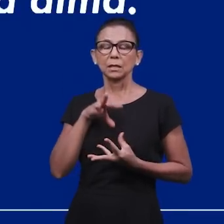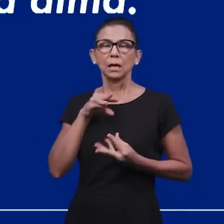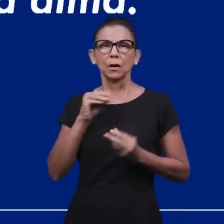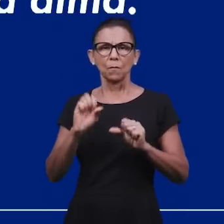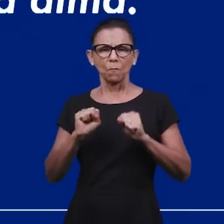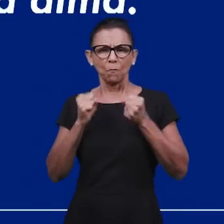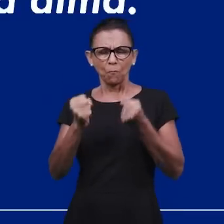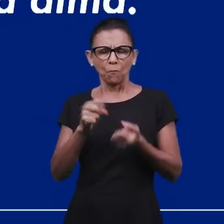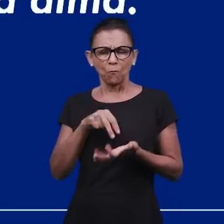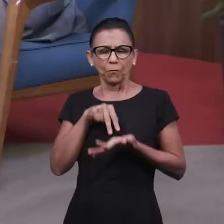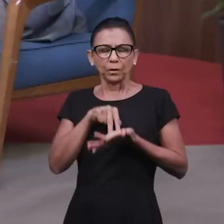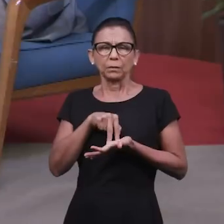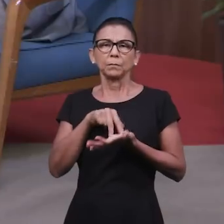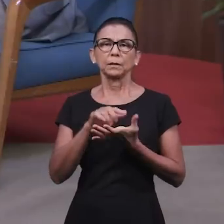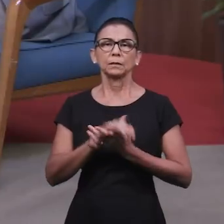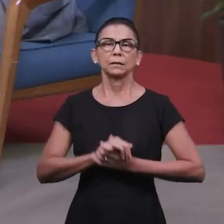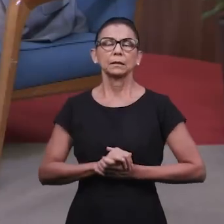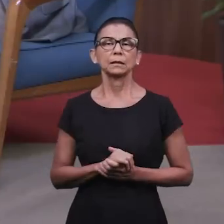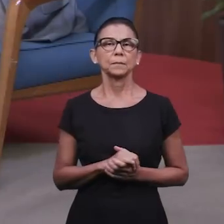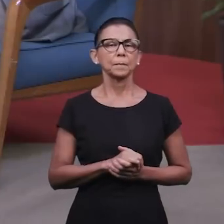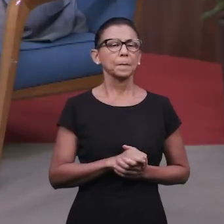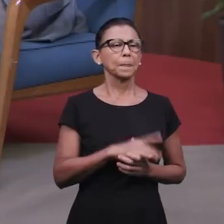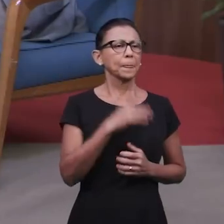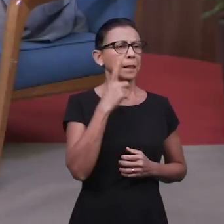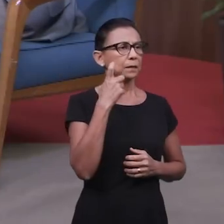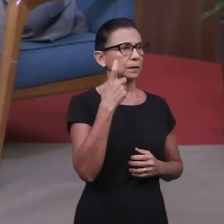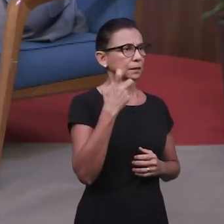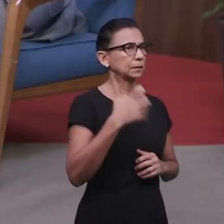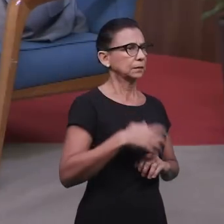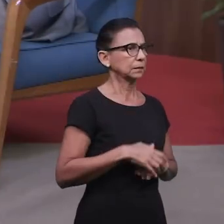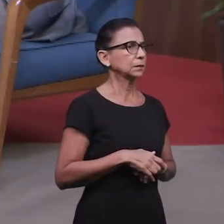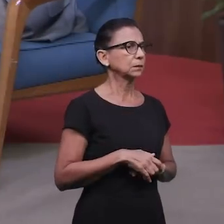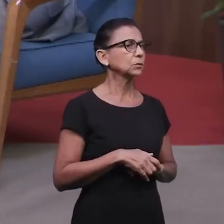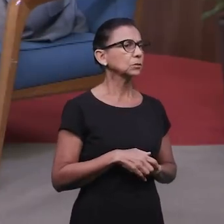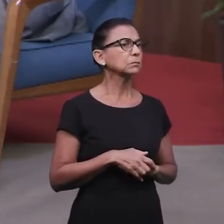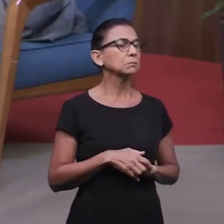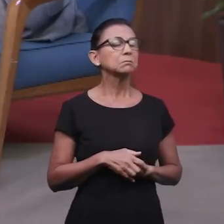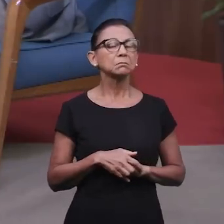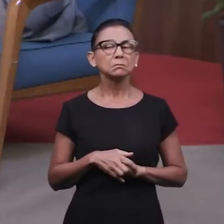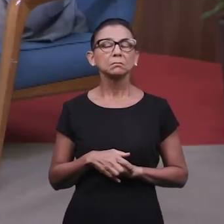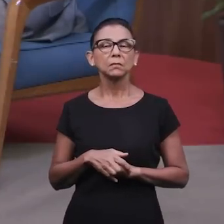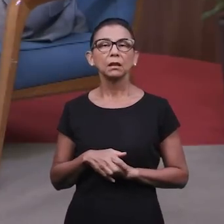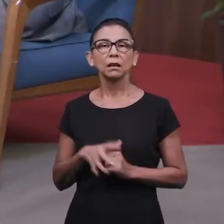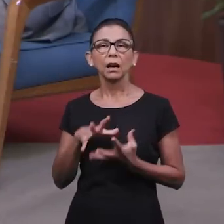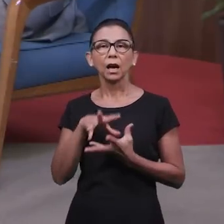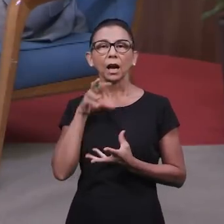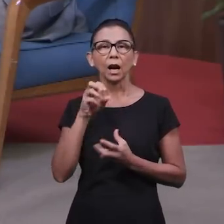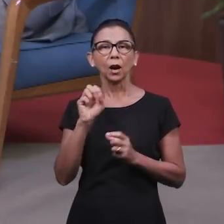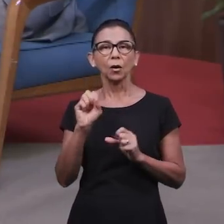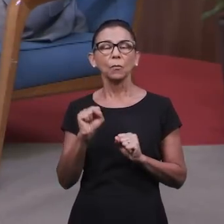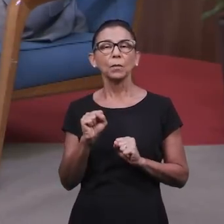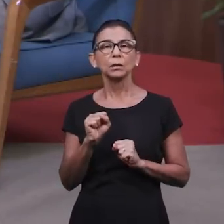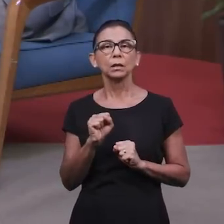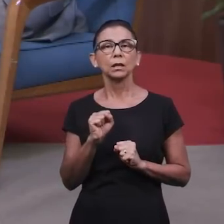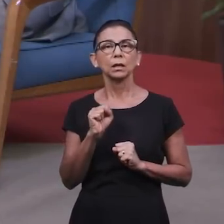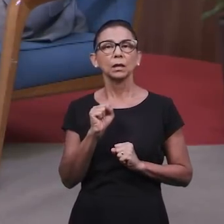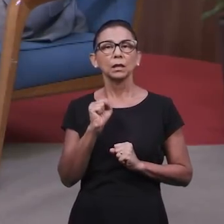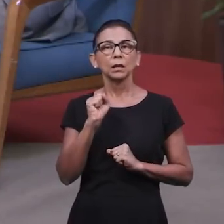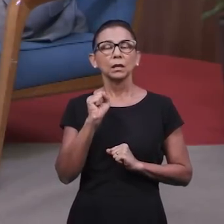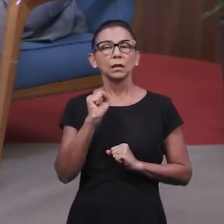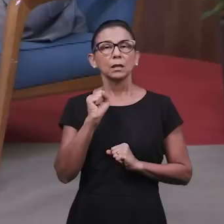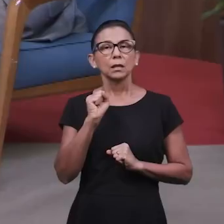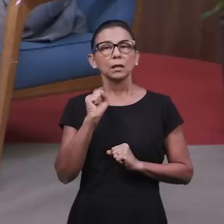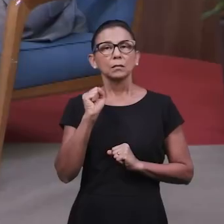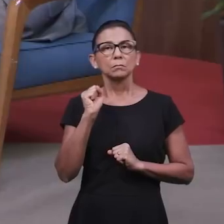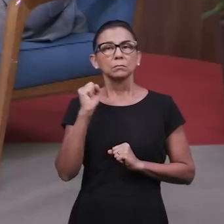essa expressão é muito interessante, né? O mistério nutre a alma, a palavra revelada nutre a alma. Pois é, achei também muito